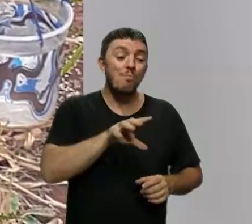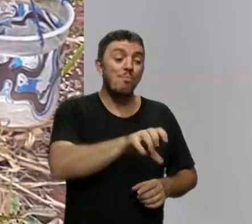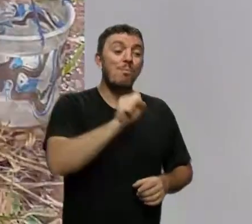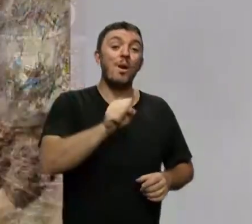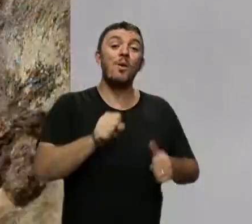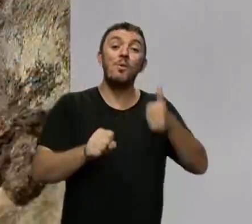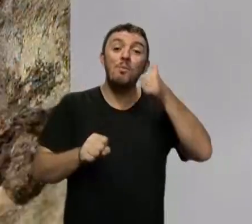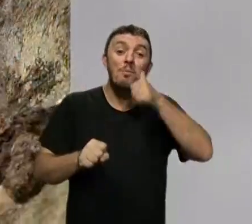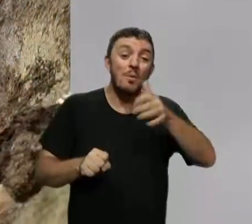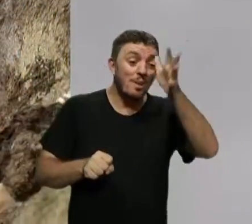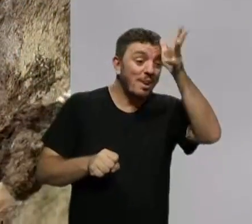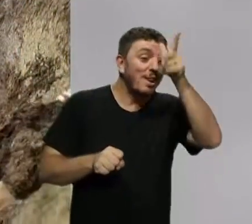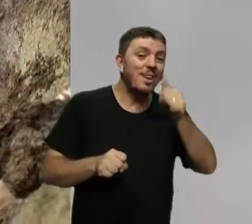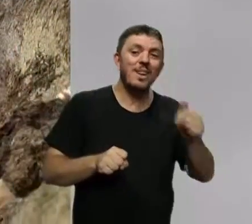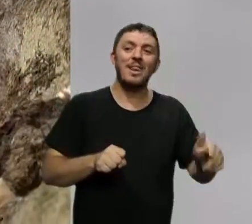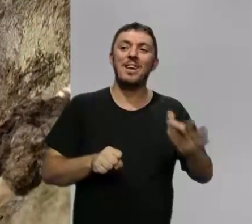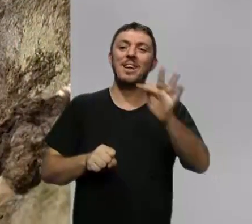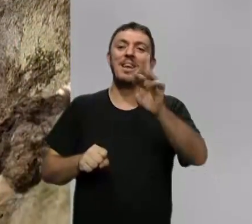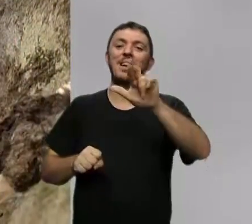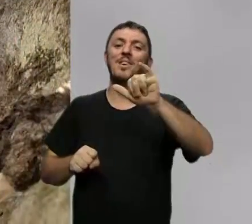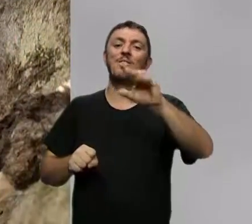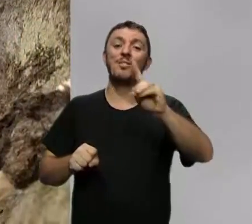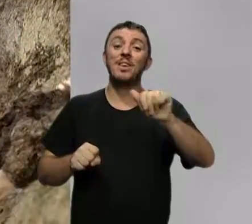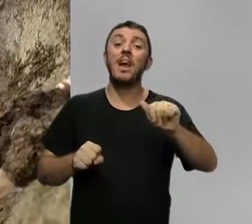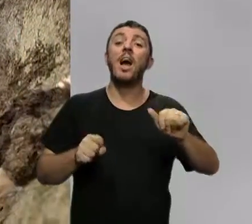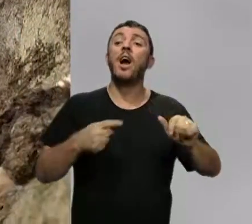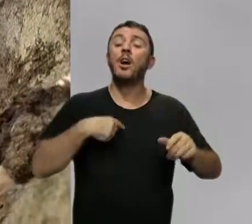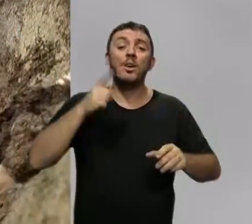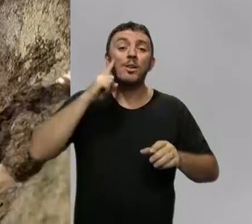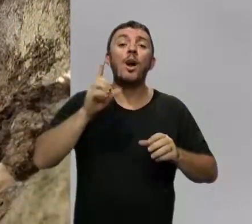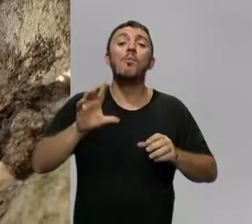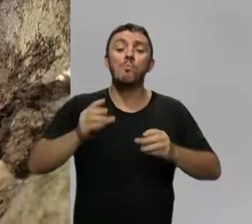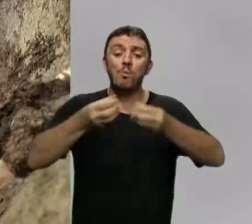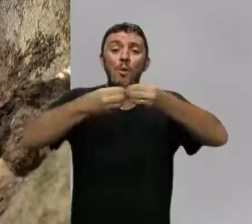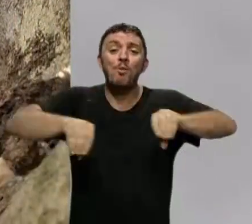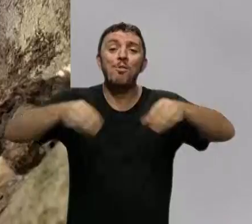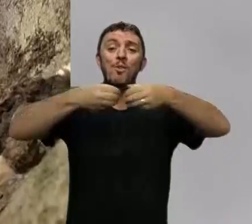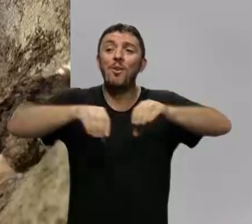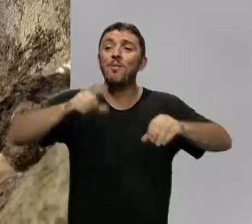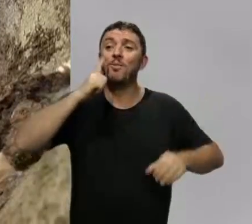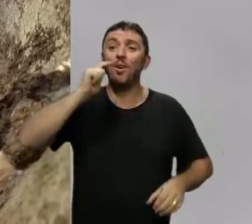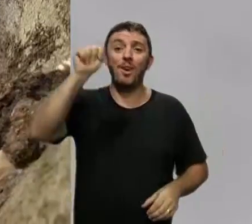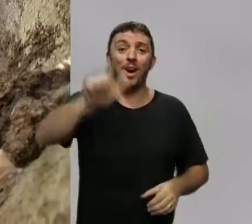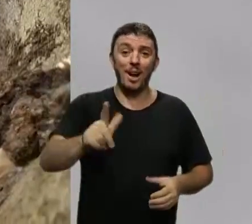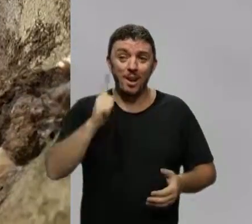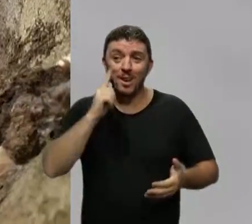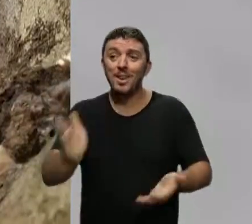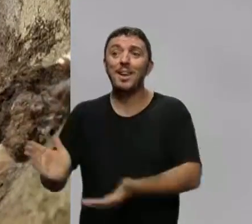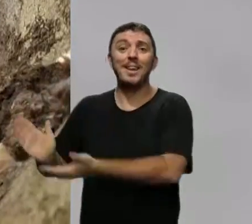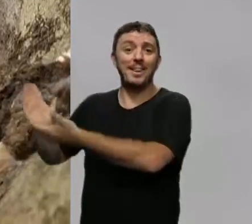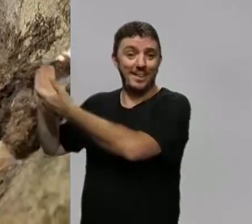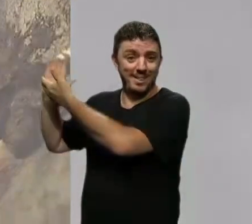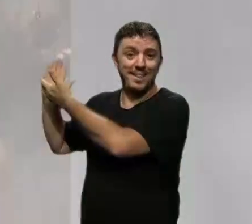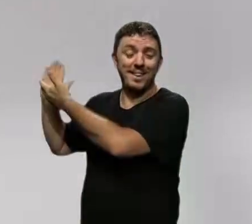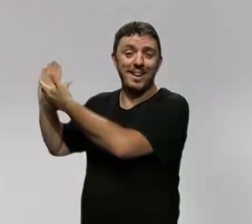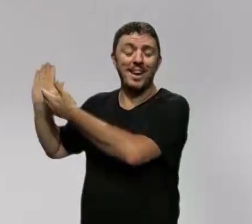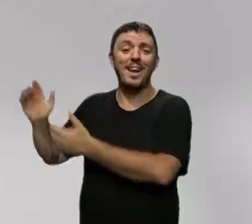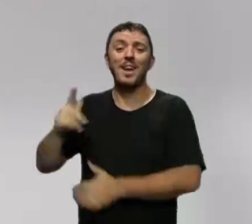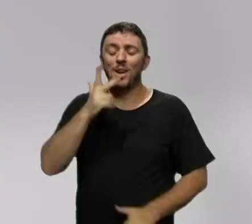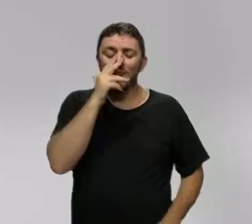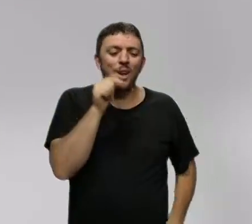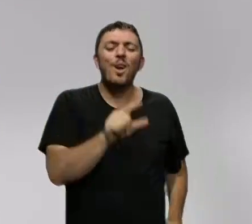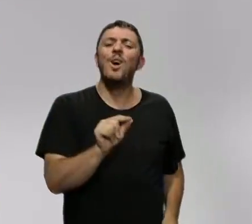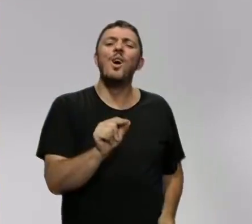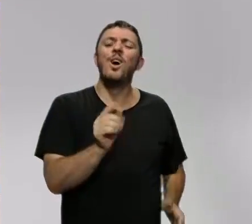uma família. Frida já botou muitos ovos azuis. Isso se deu no momento em que refletíamos sobre a caixa da natureza, fazendo com